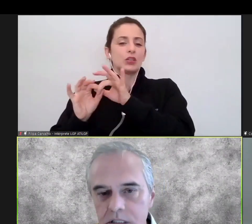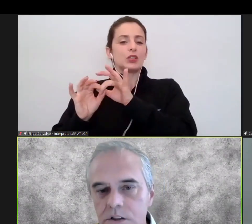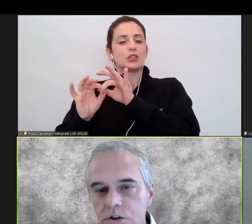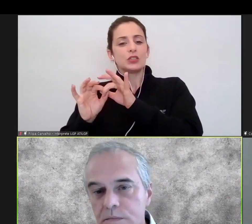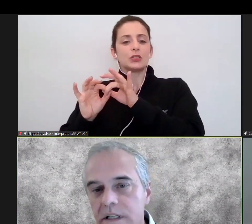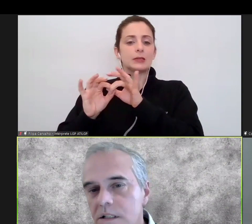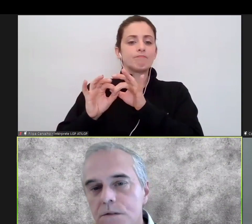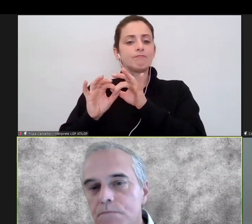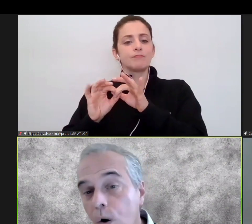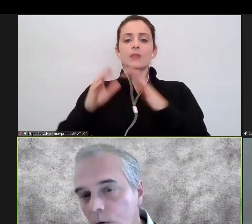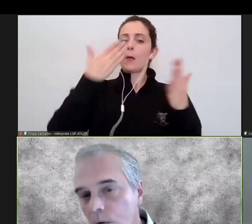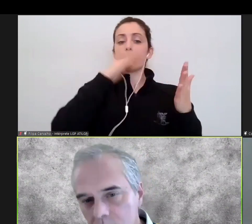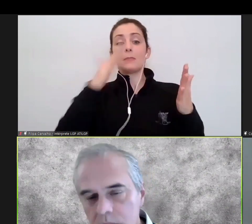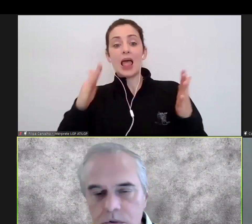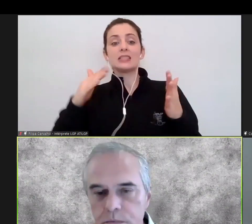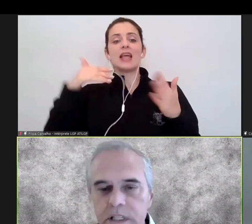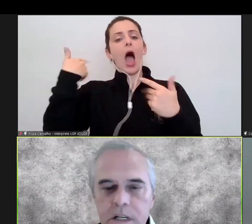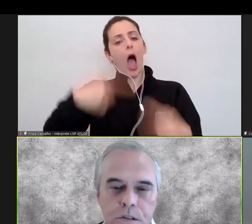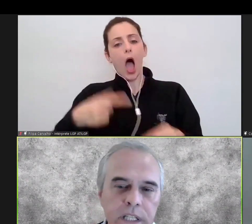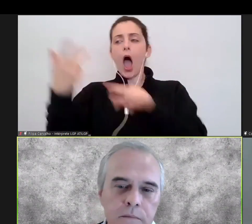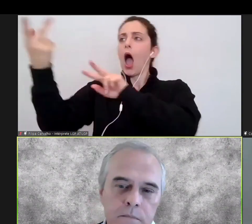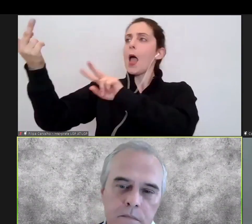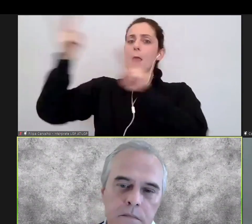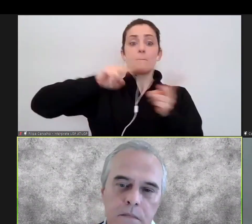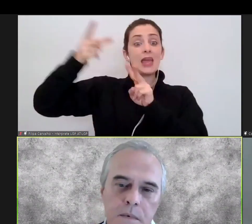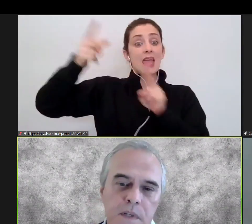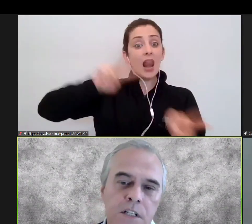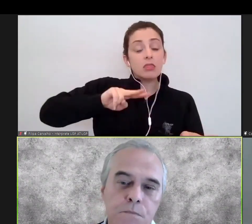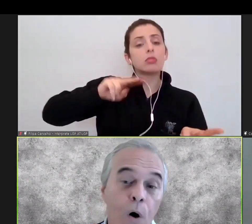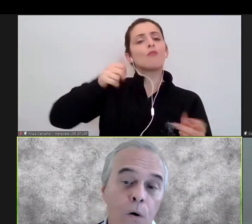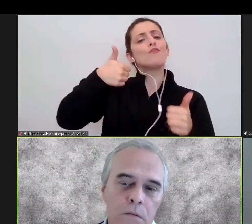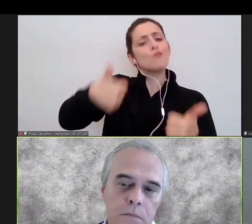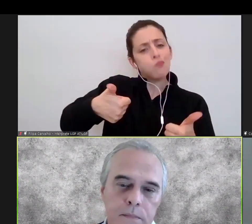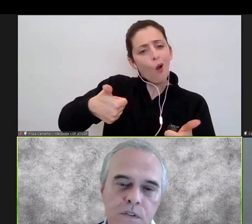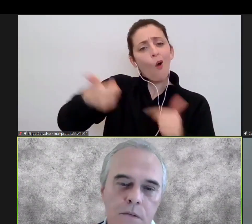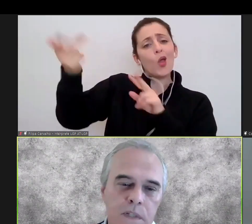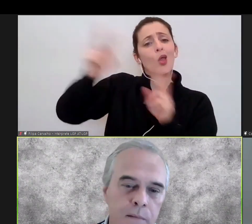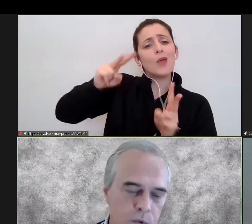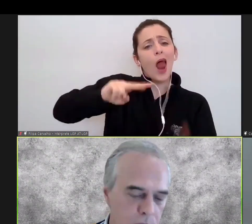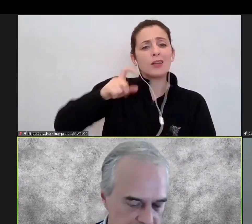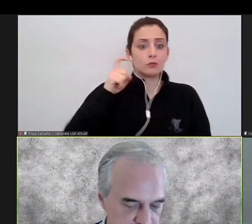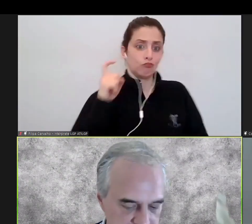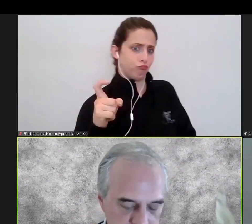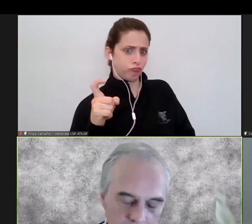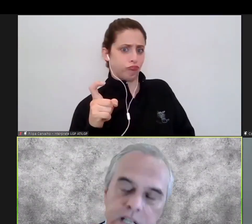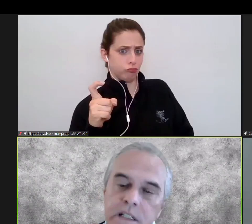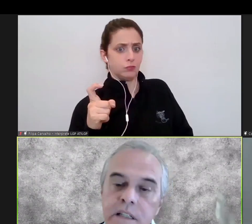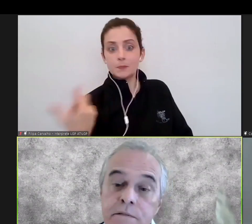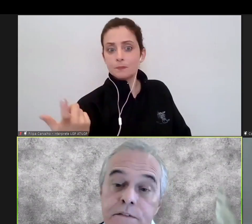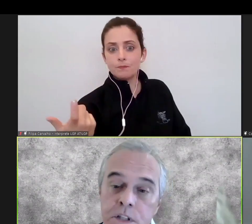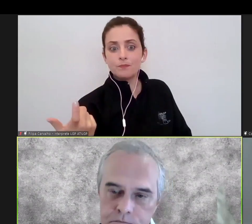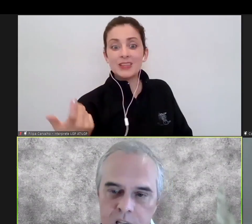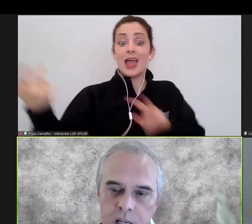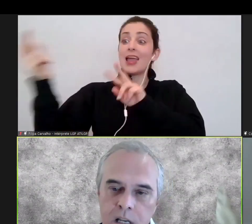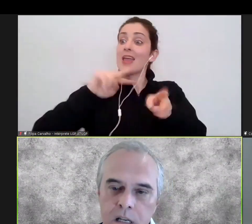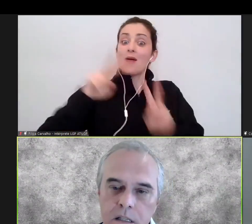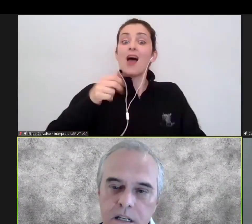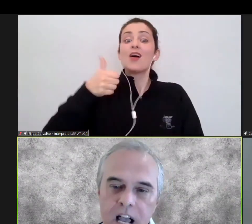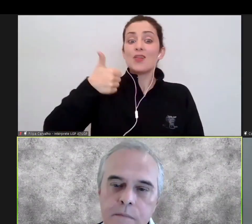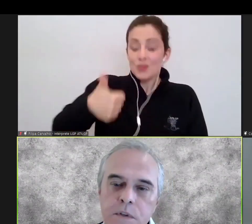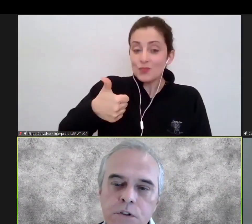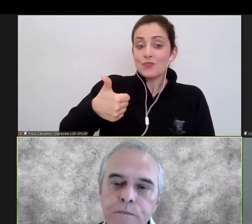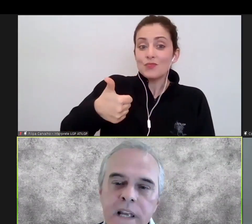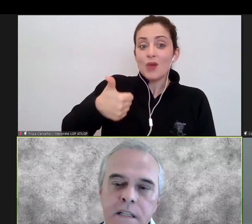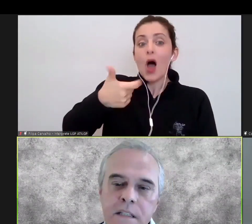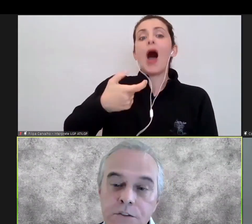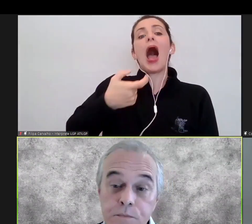de que existe um imigrante bom e um imigrante ruim. O imigrante bom, para usar uma terminologia empresarial, é aquele que tem fit, que